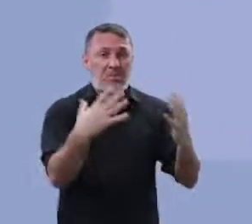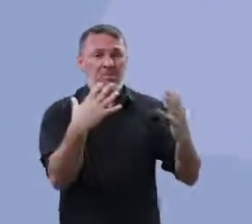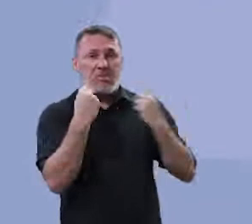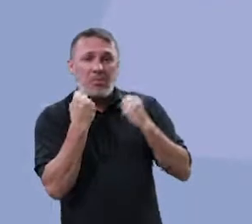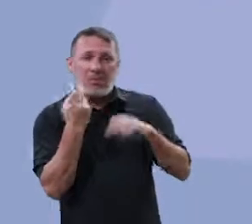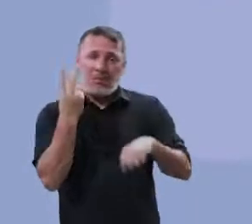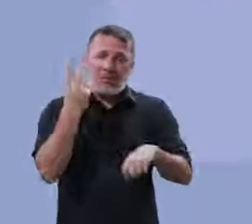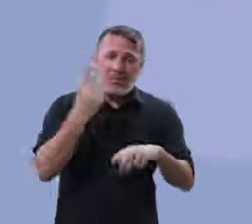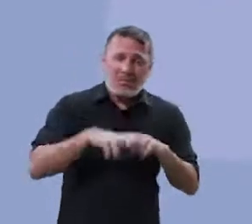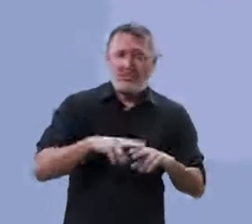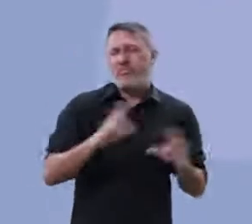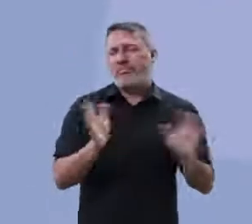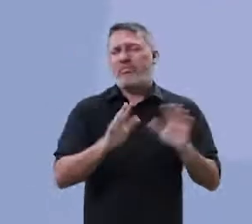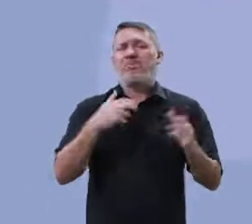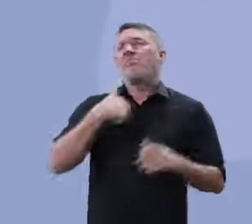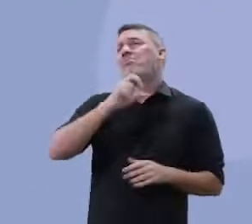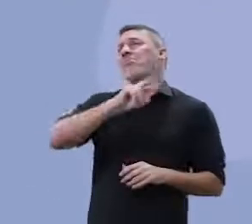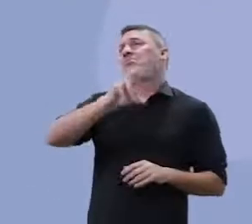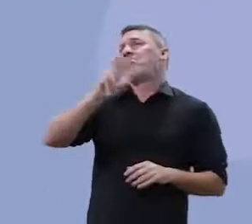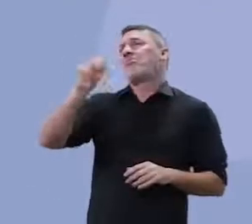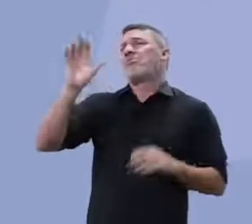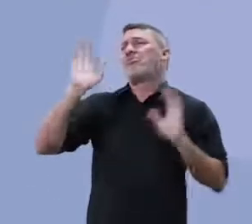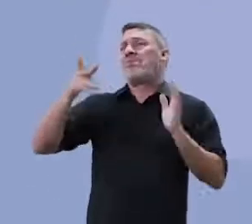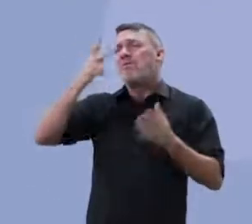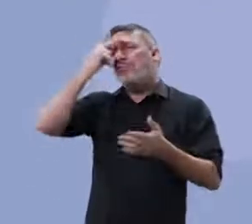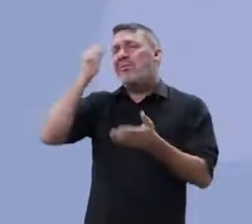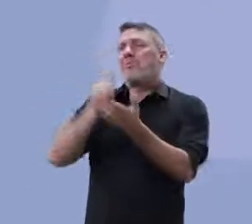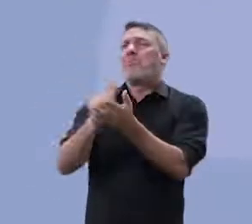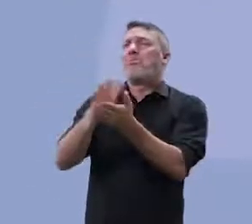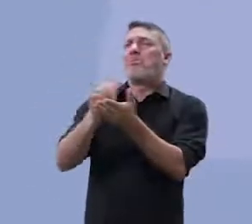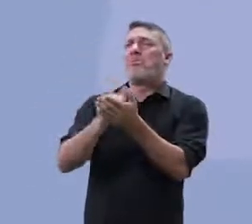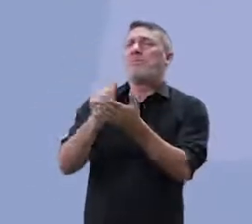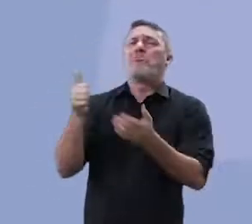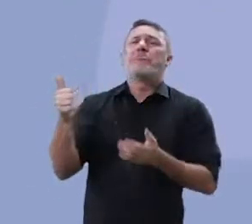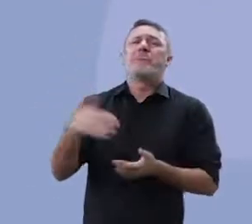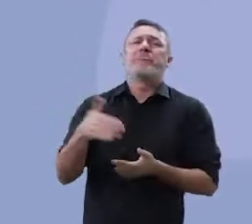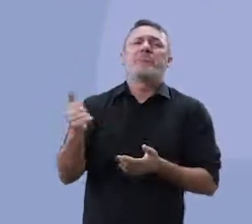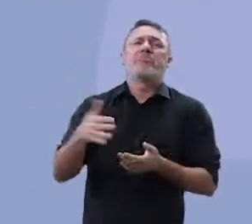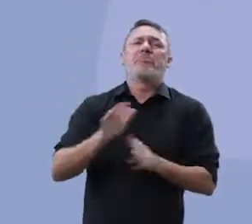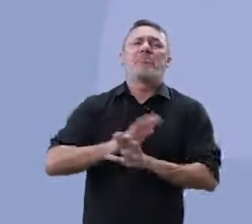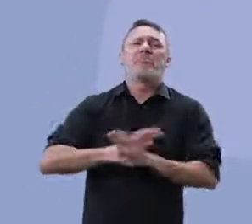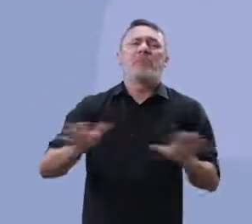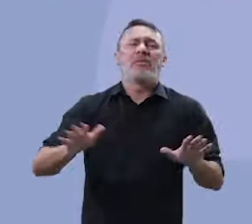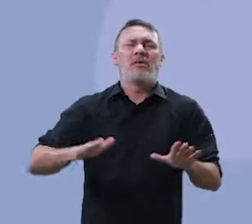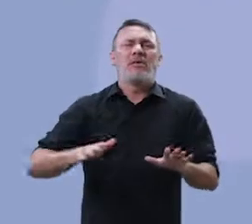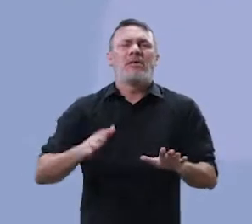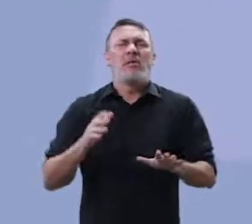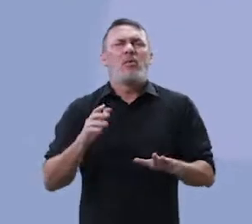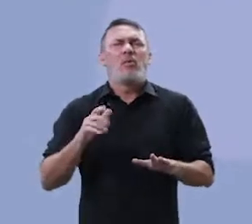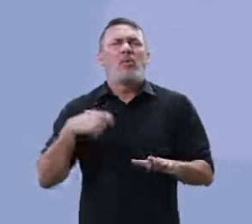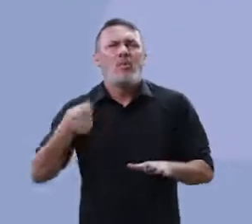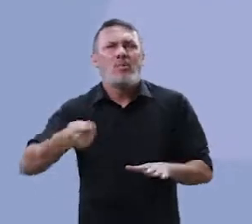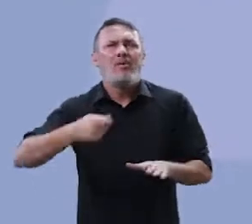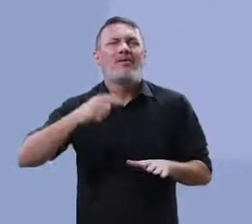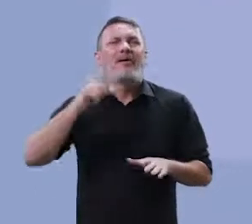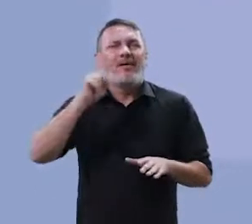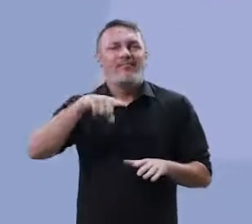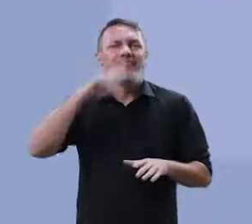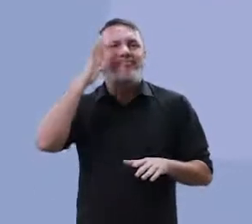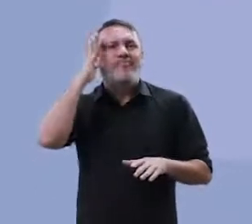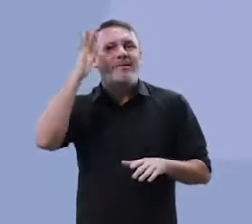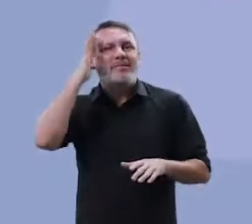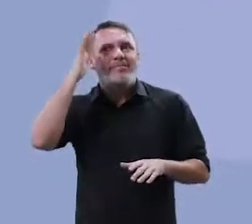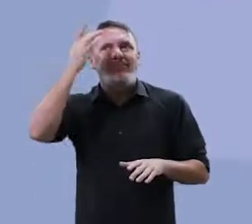nada. Pode fazer tal coisa porque eu vi alguém fazendo isso, pagou uma multa e não aconteceu nada com ele. E esse problema,